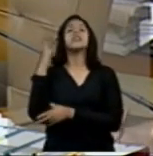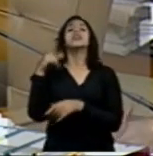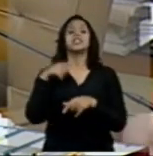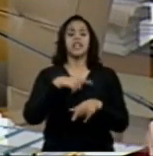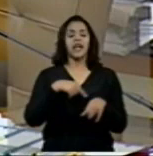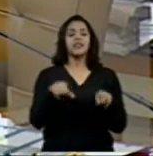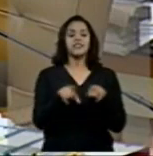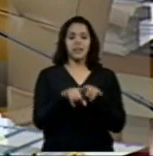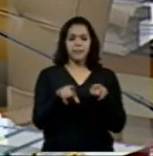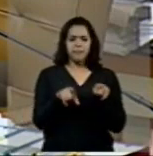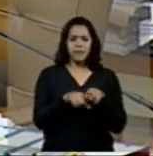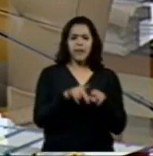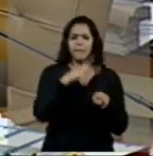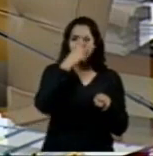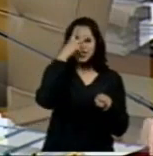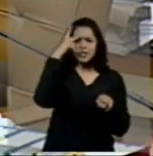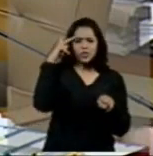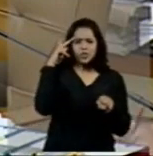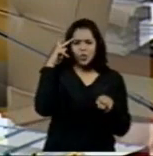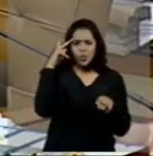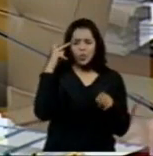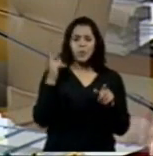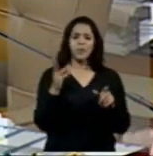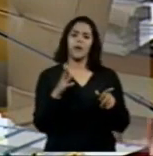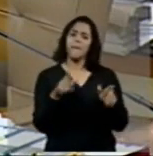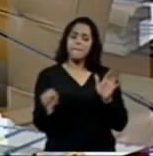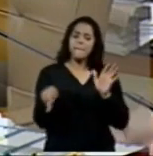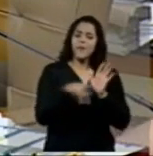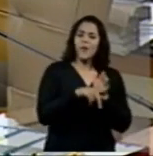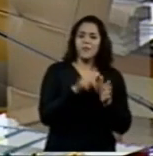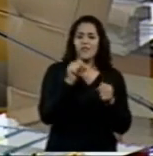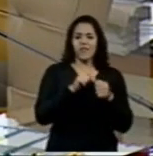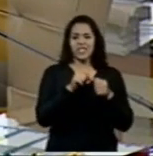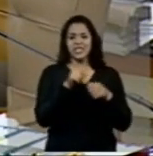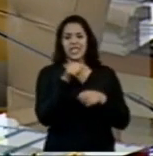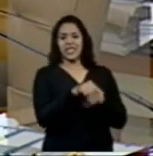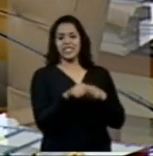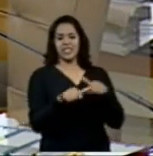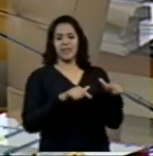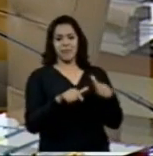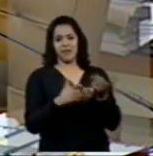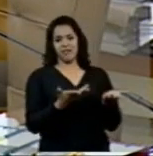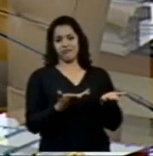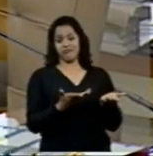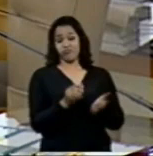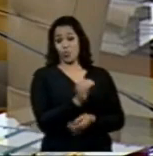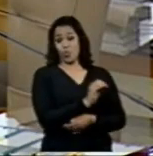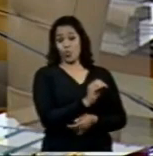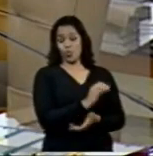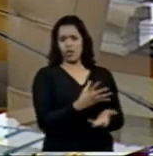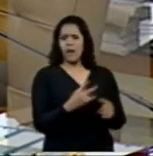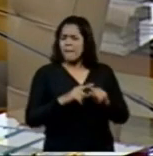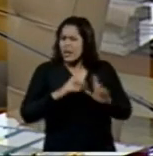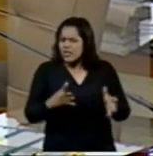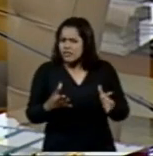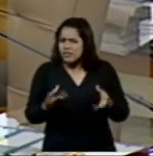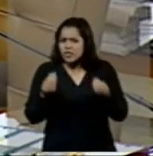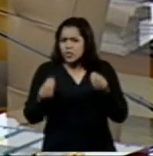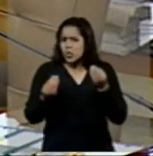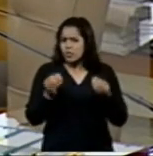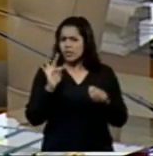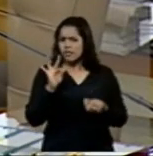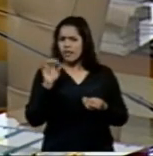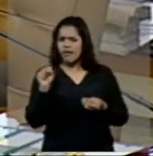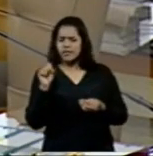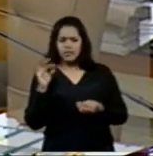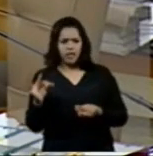quadro pessoal próprio para essa atividade, é nula. Mas como que o TST, o exame